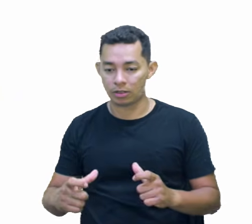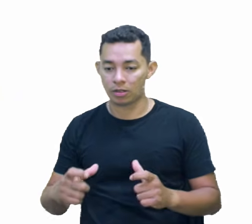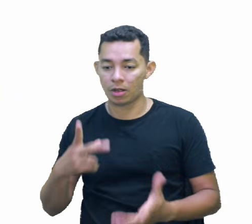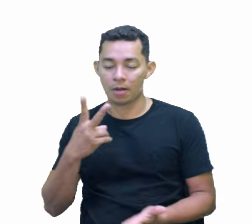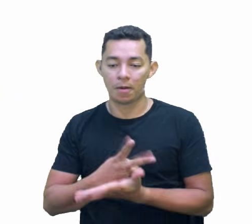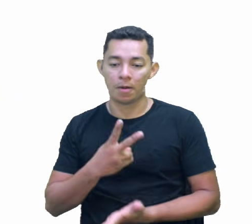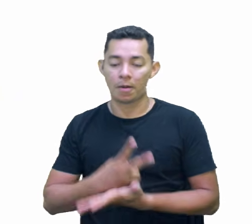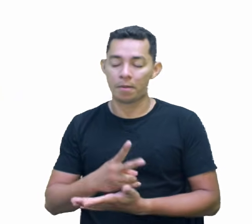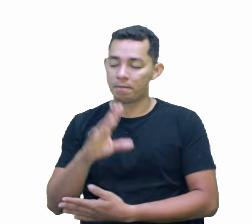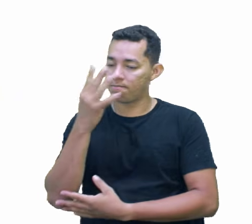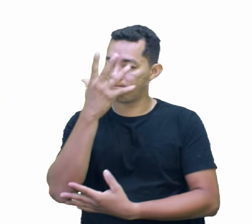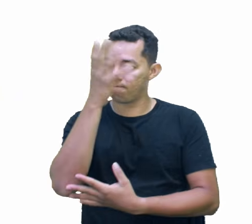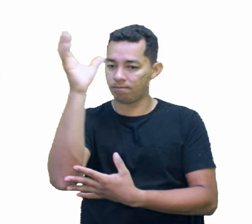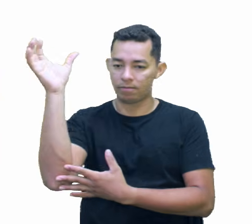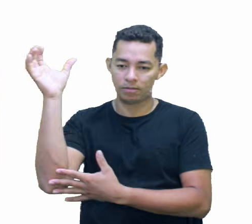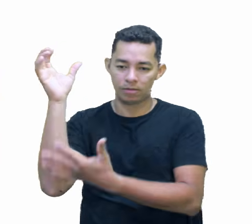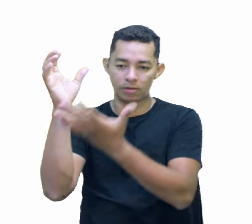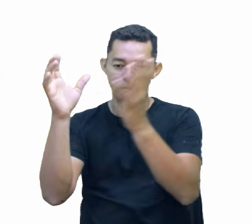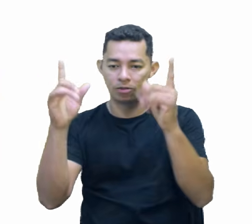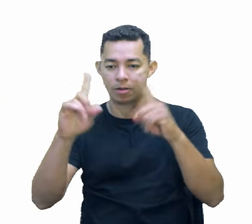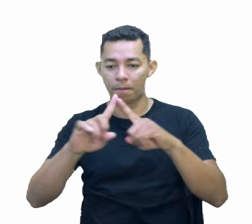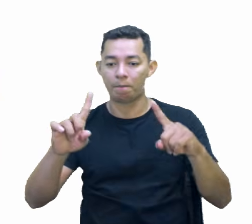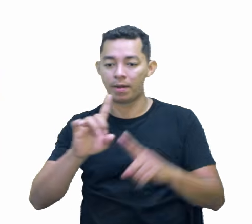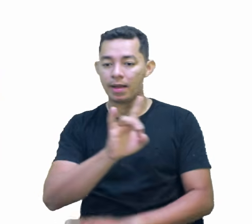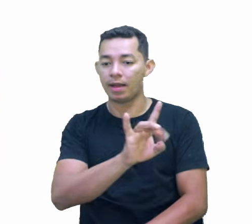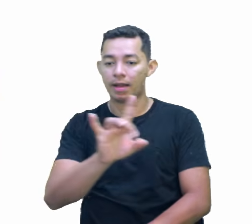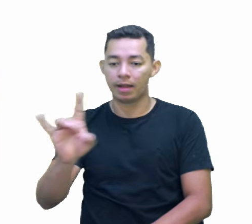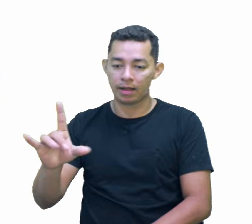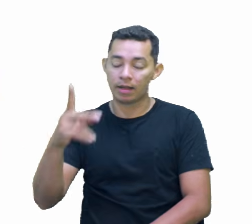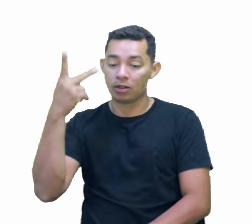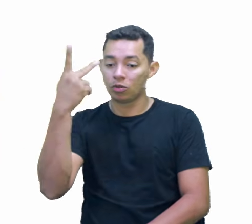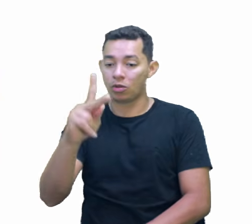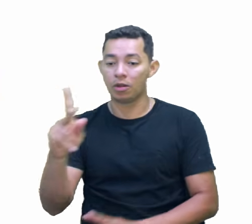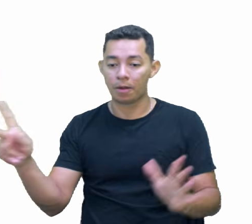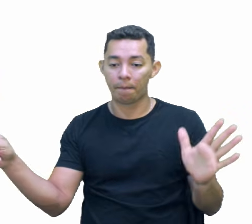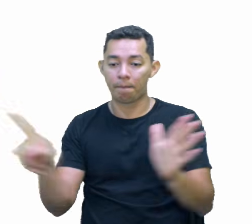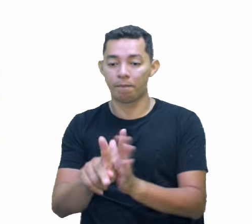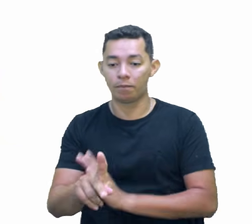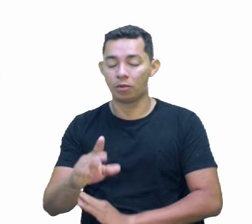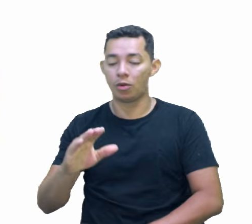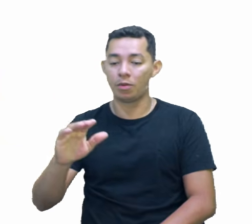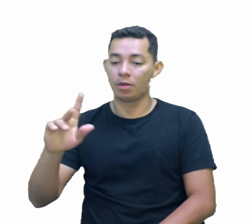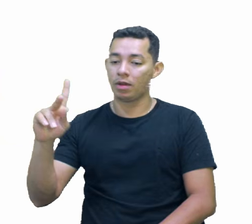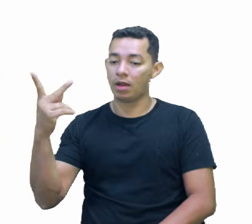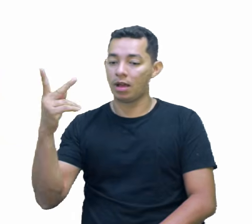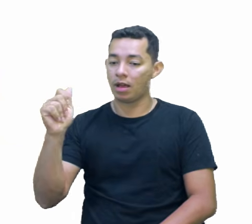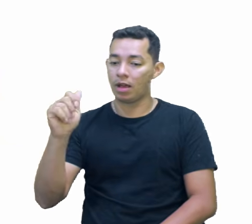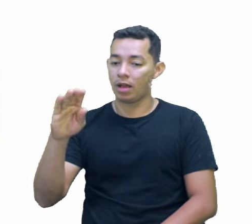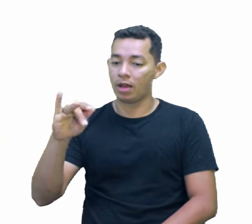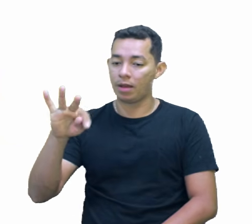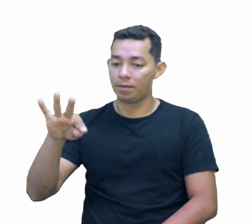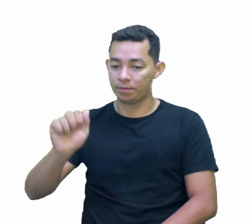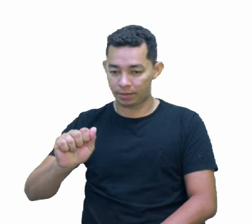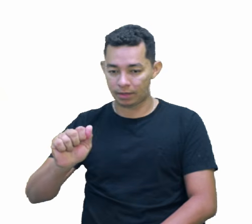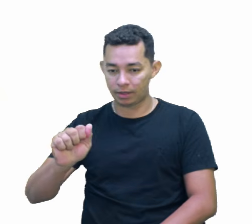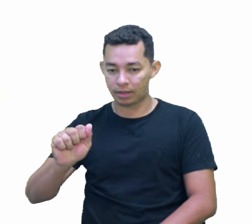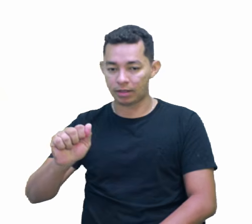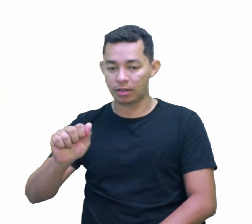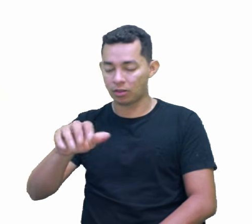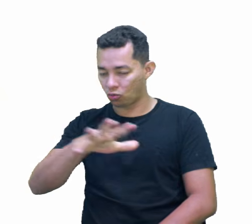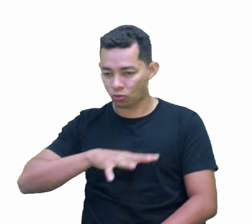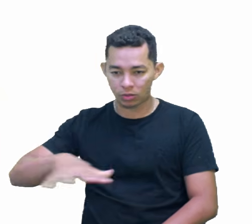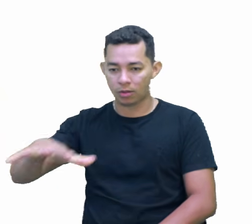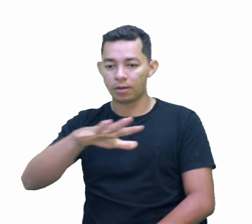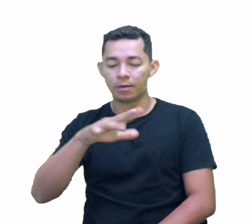floresta, porém, cada um no seu hábitat, né? Que é a sua forma